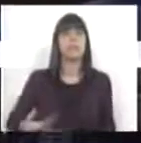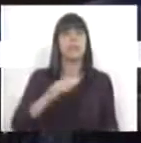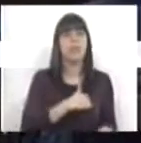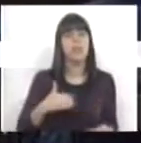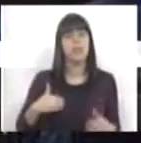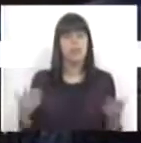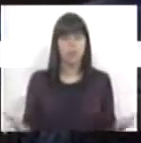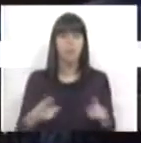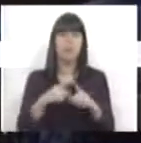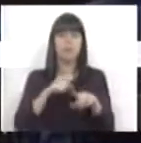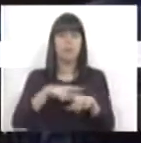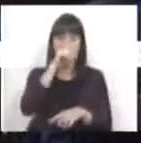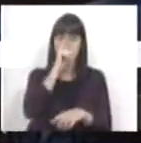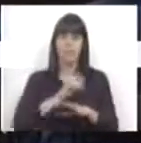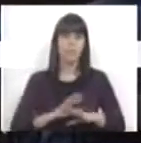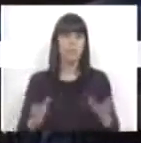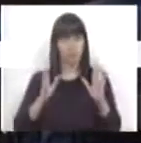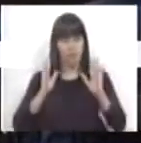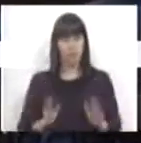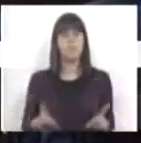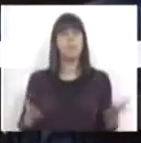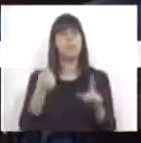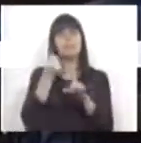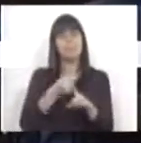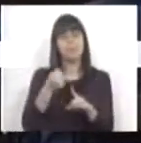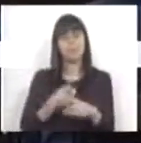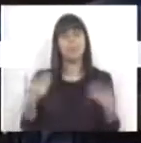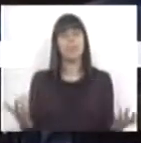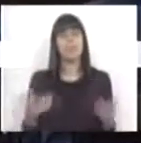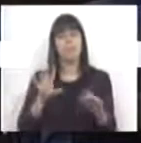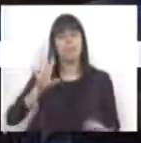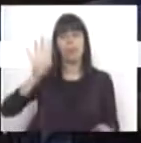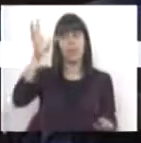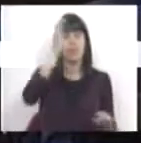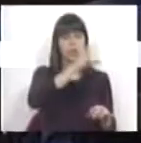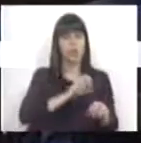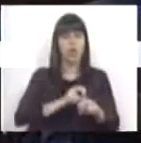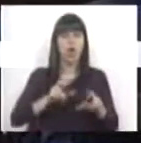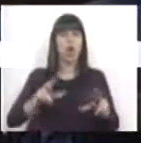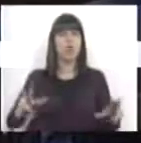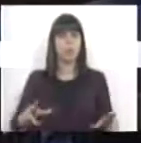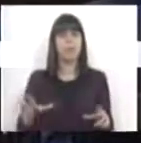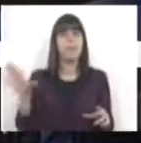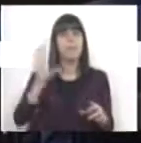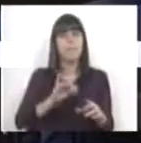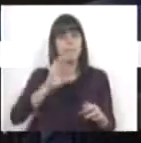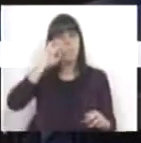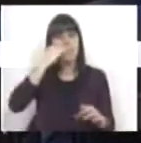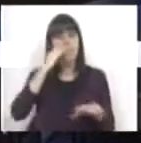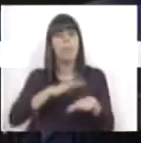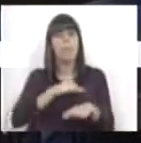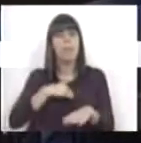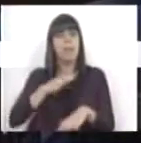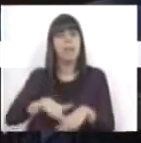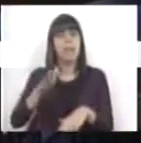Saúde. Há, aliás, um ciclo vicioso que é preciso combater. As regiões e os hospitais que mais sofreram com a fuga